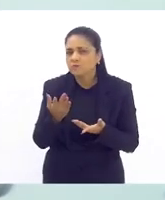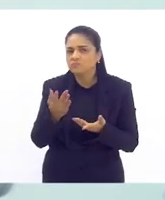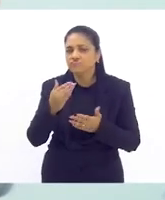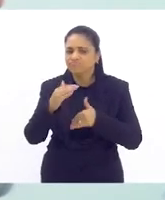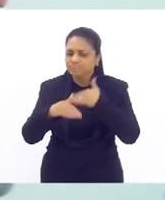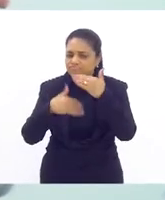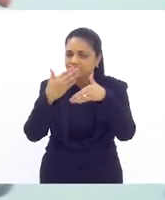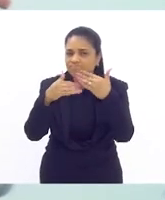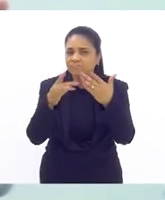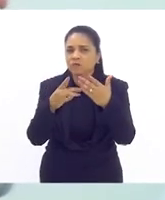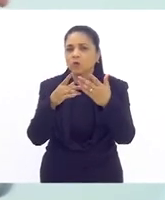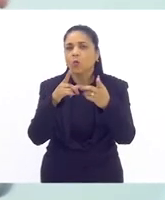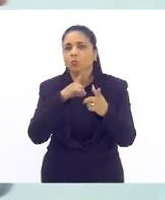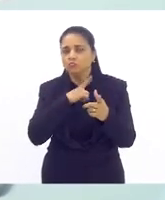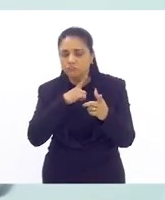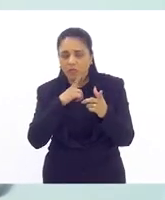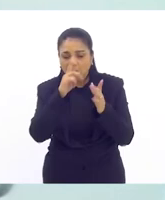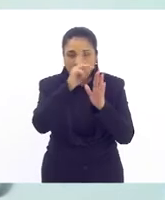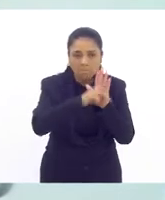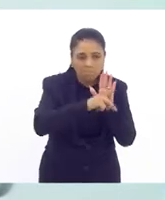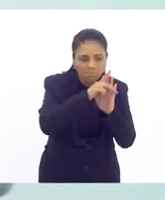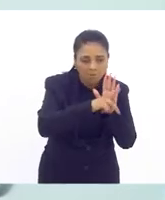planos para captar